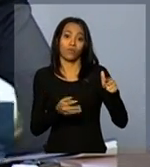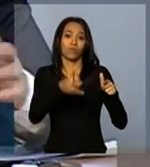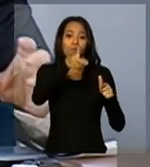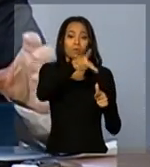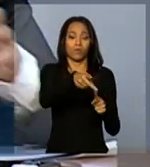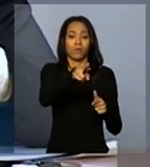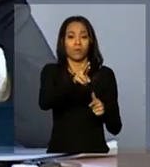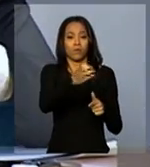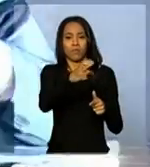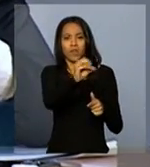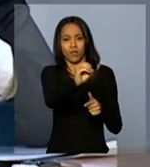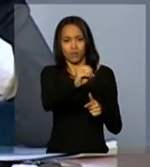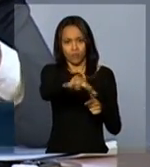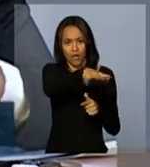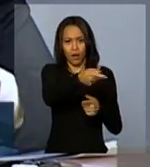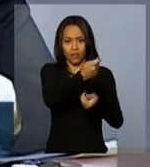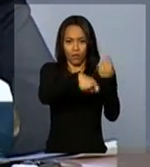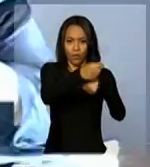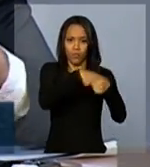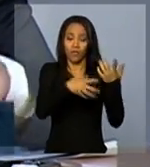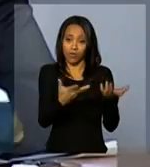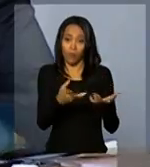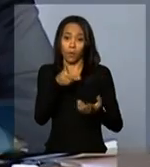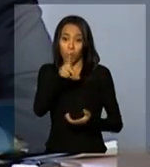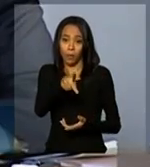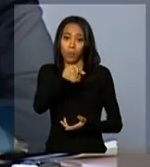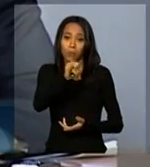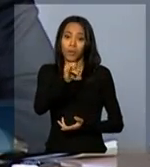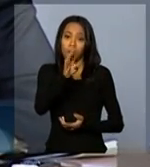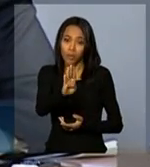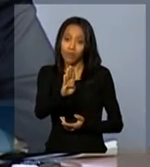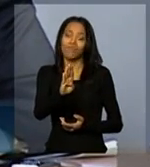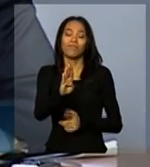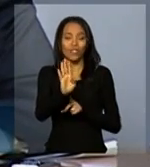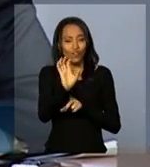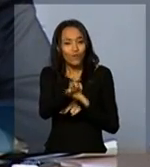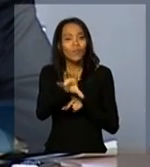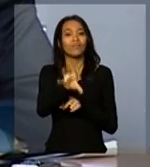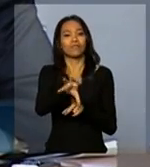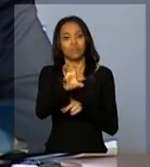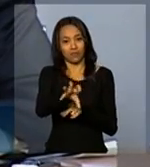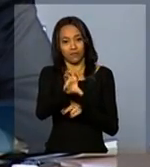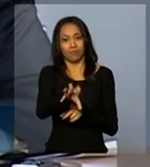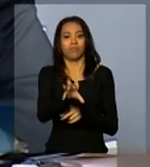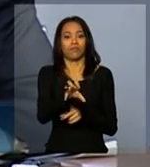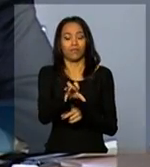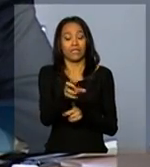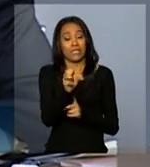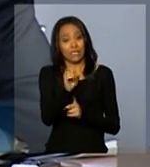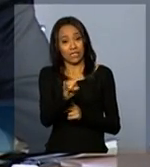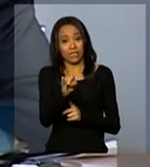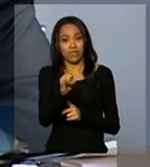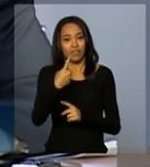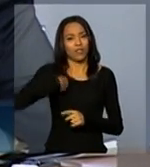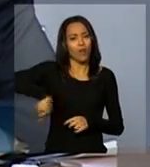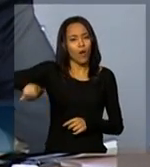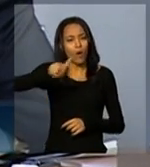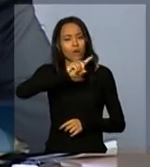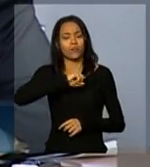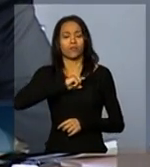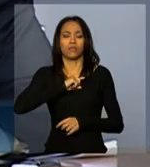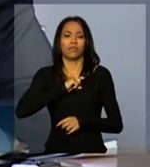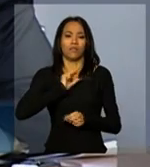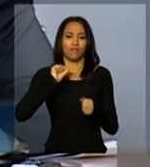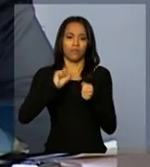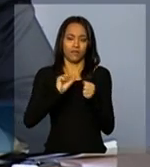Então, o PIB reflete também essa diferença de preço. Se nós fizéssemos um